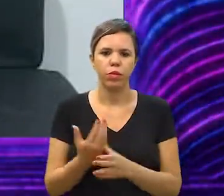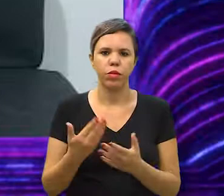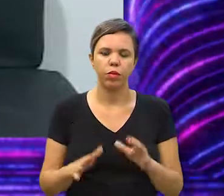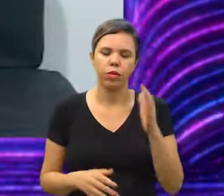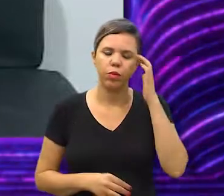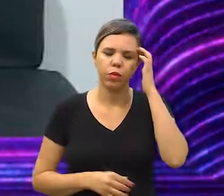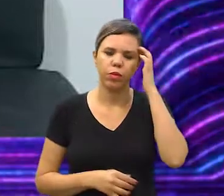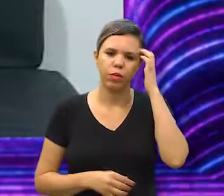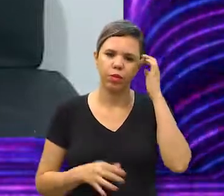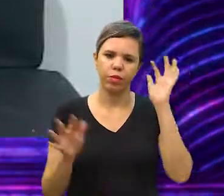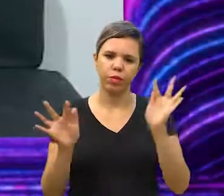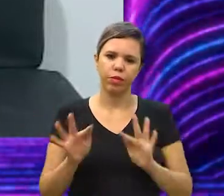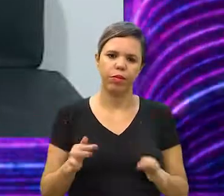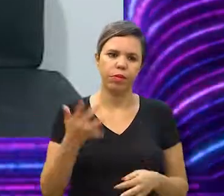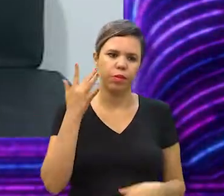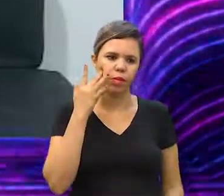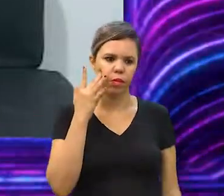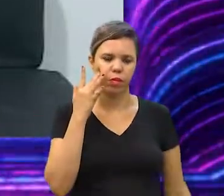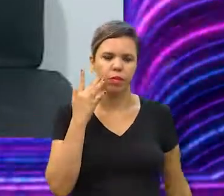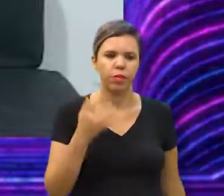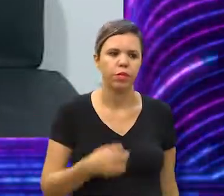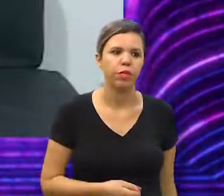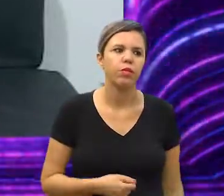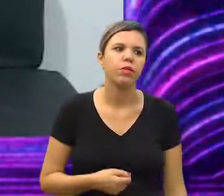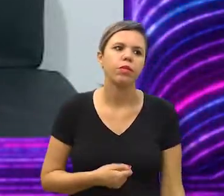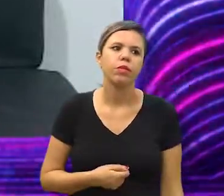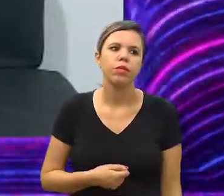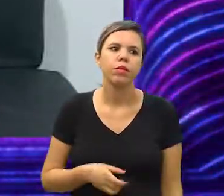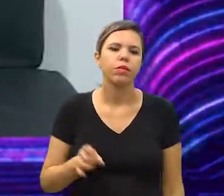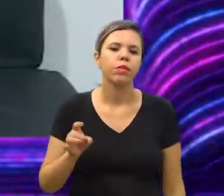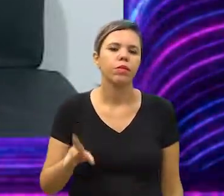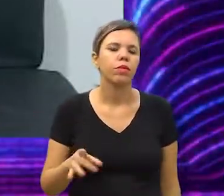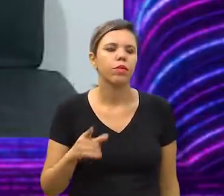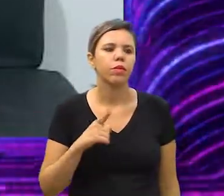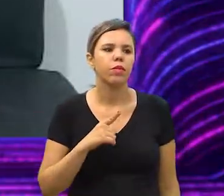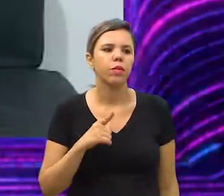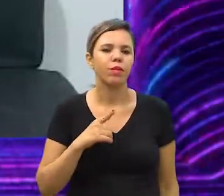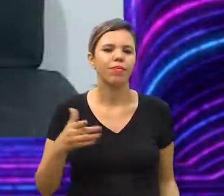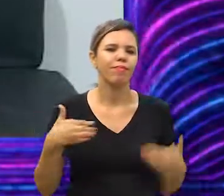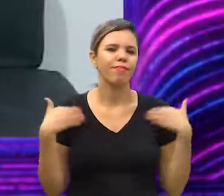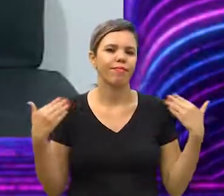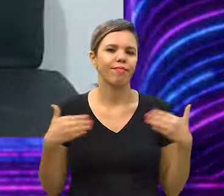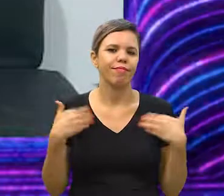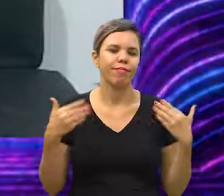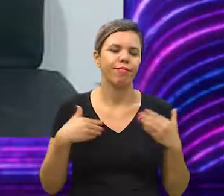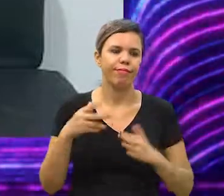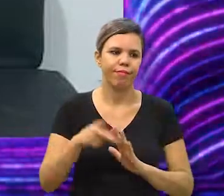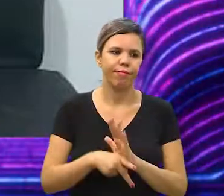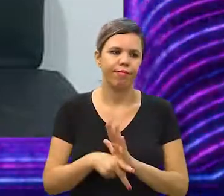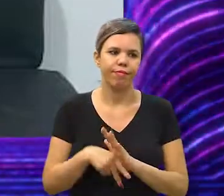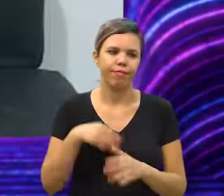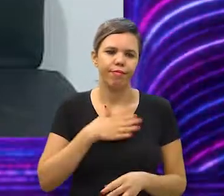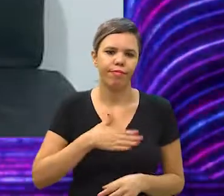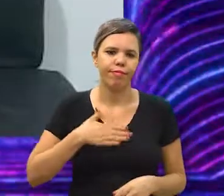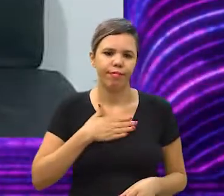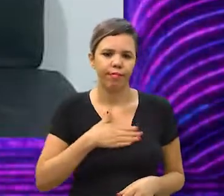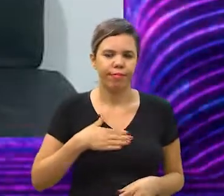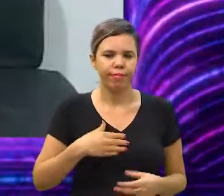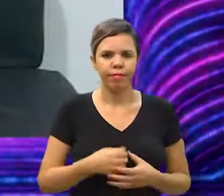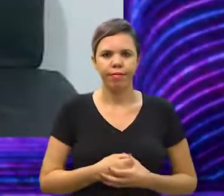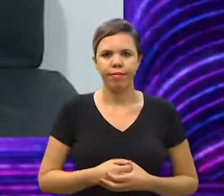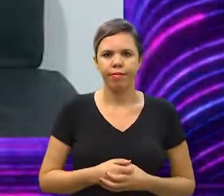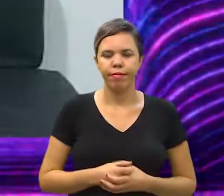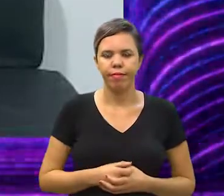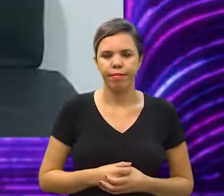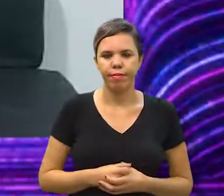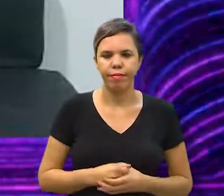tal, a gente ficou muito feliz. Eu acho que só tem alegria assim, nesse projeto pra gente,